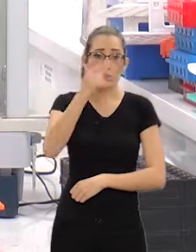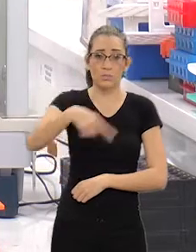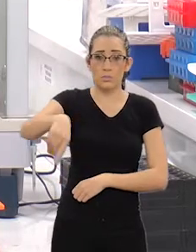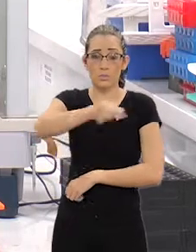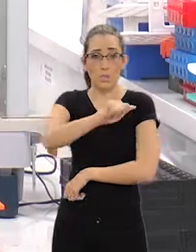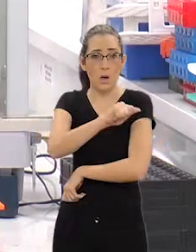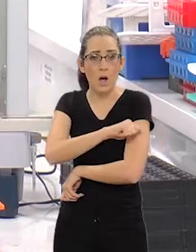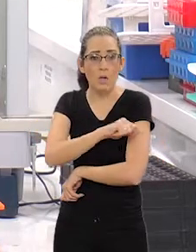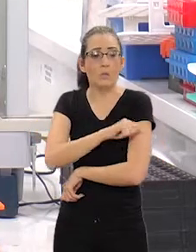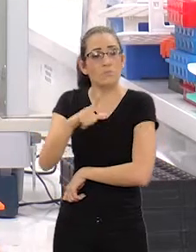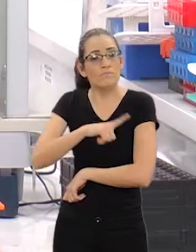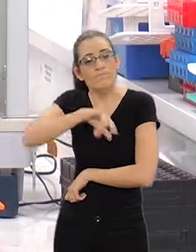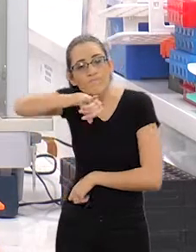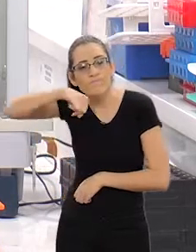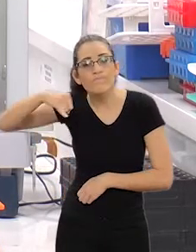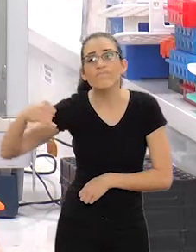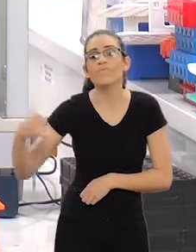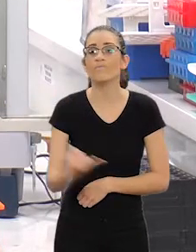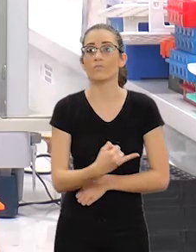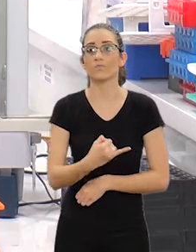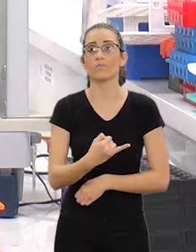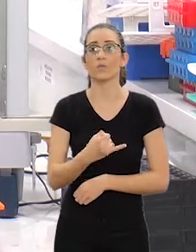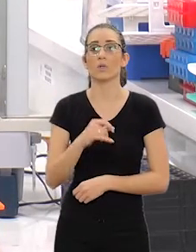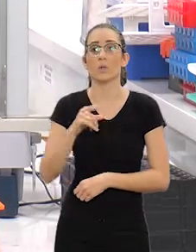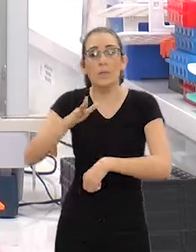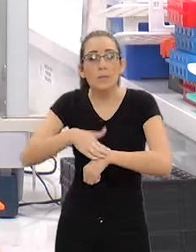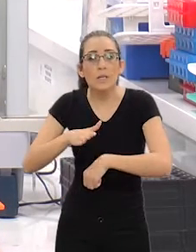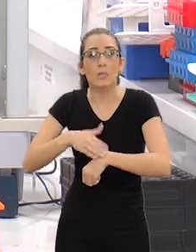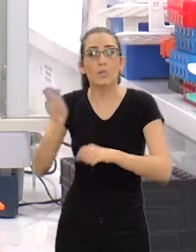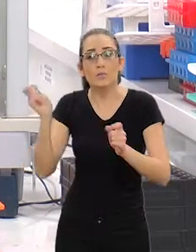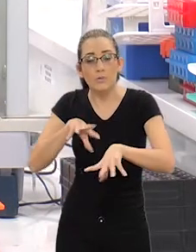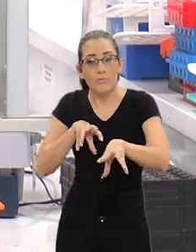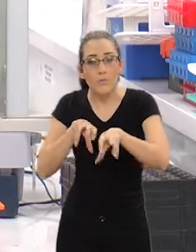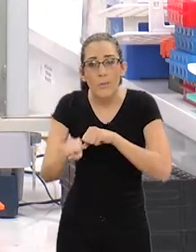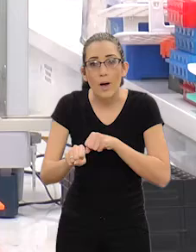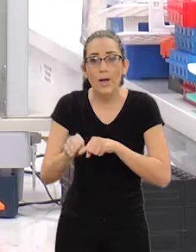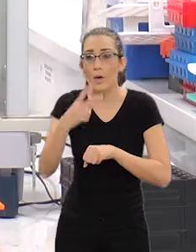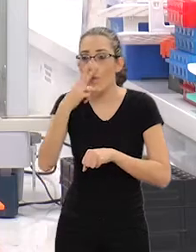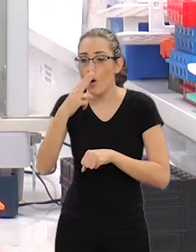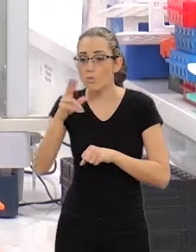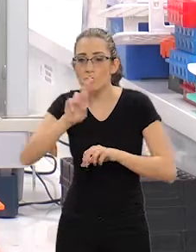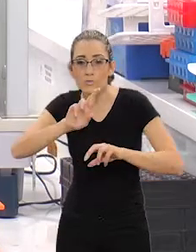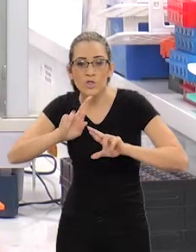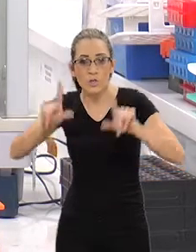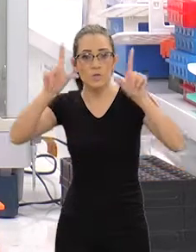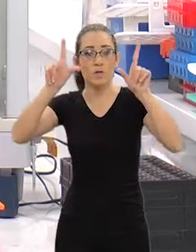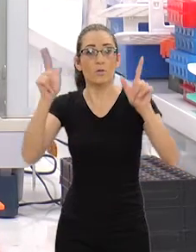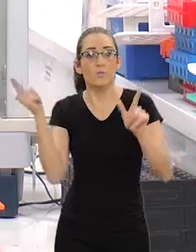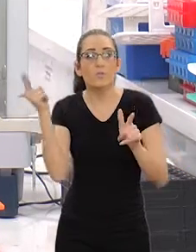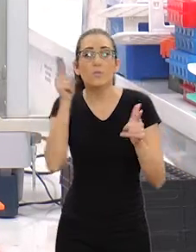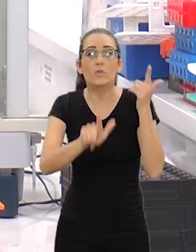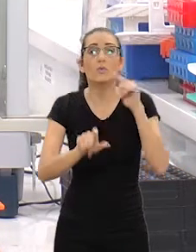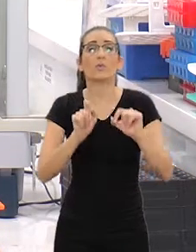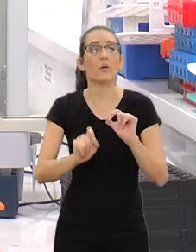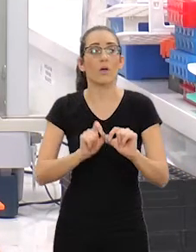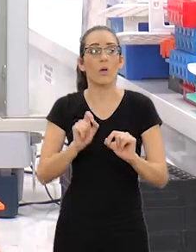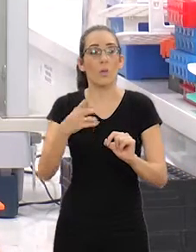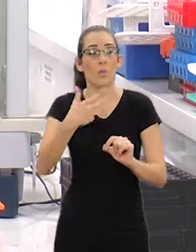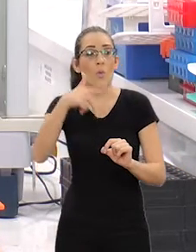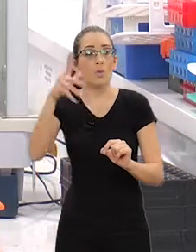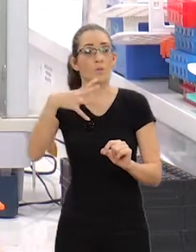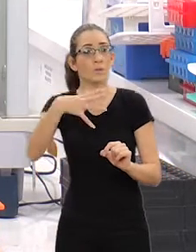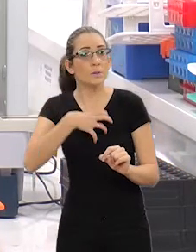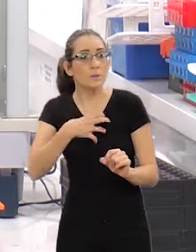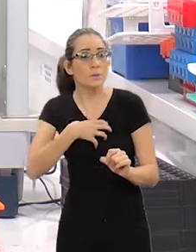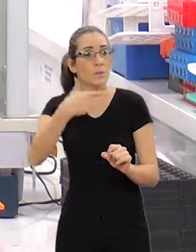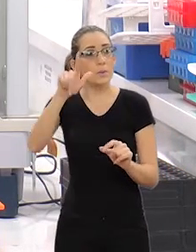que os alunos aproveite ao máximo o tempo da sua formação para diversificá-la e conseguir ter